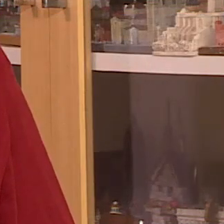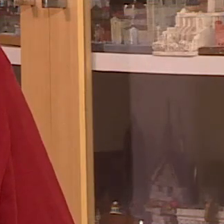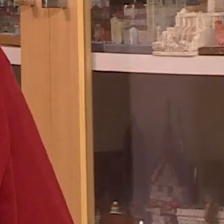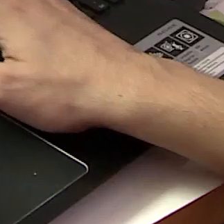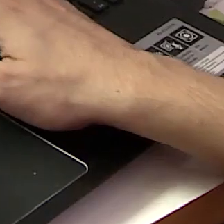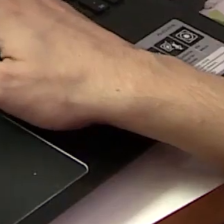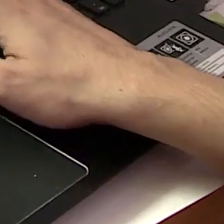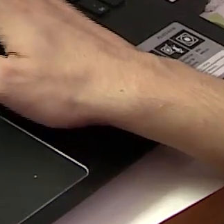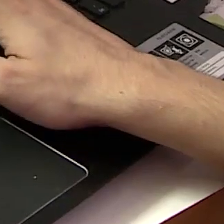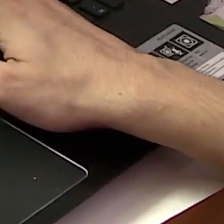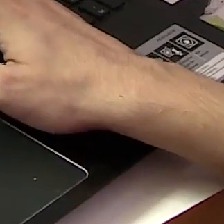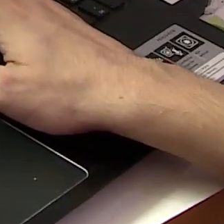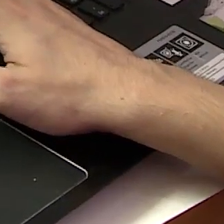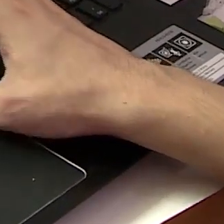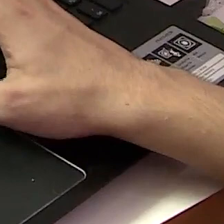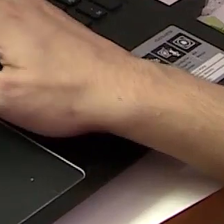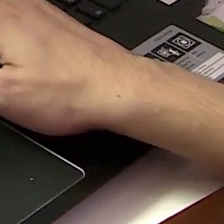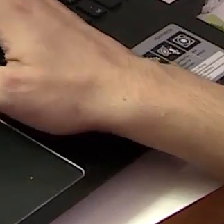blog, por exemplo.